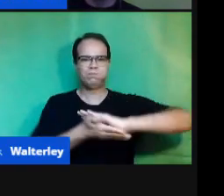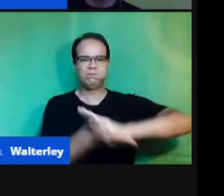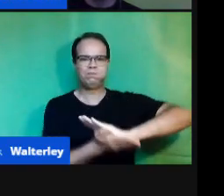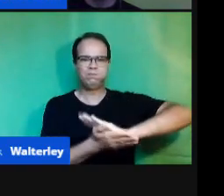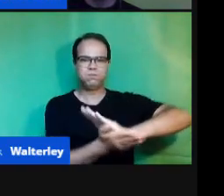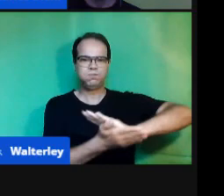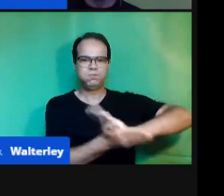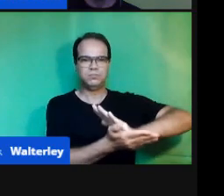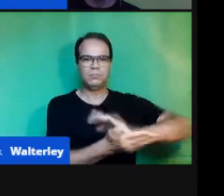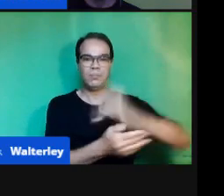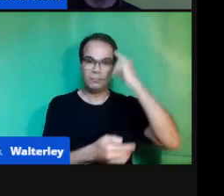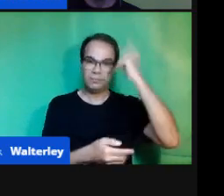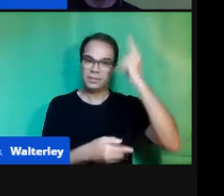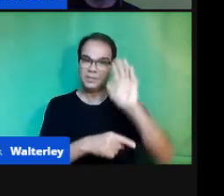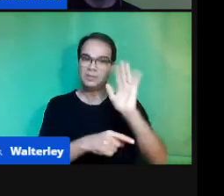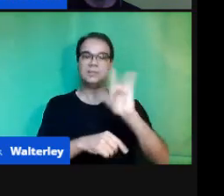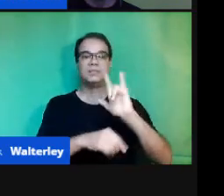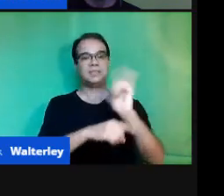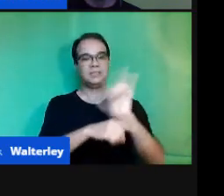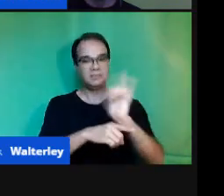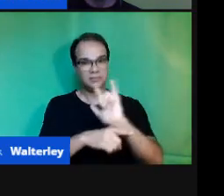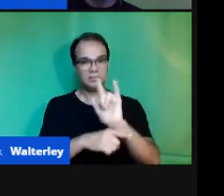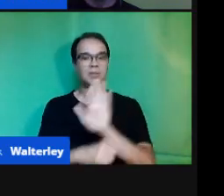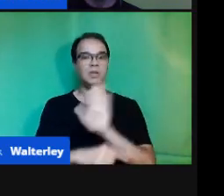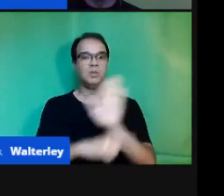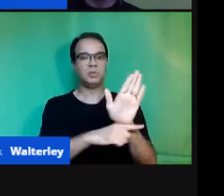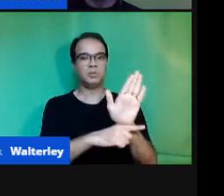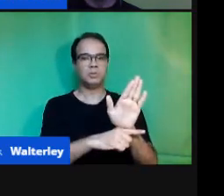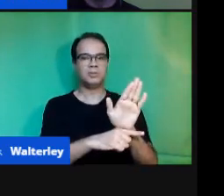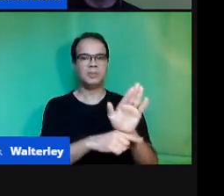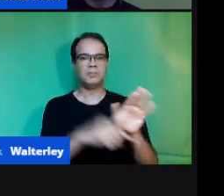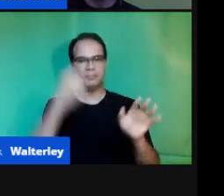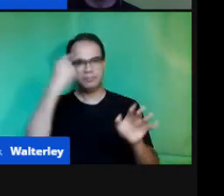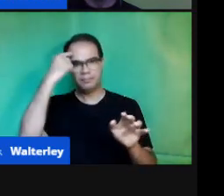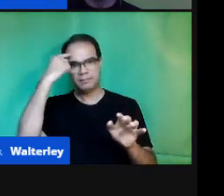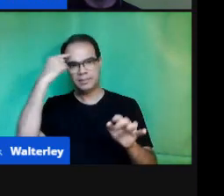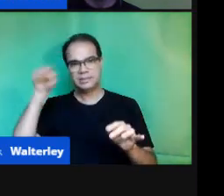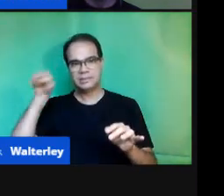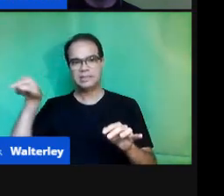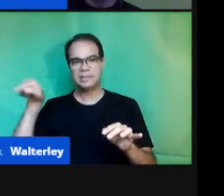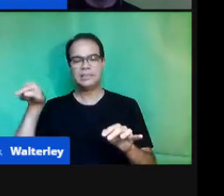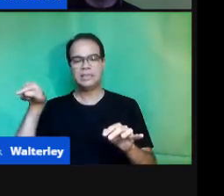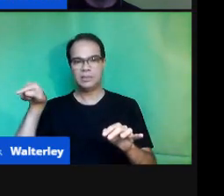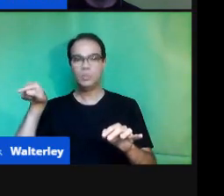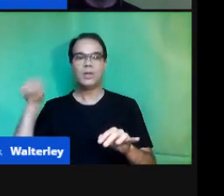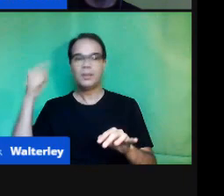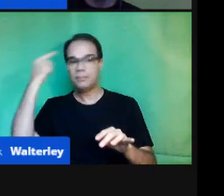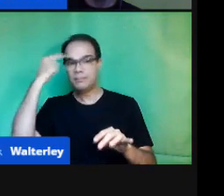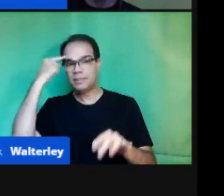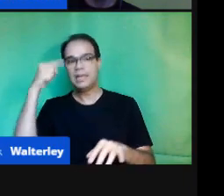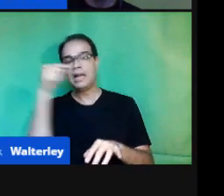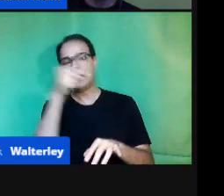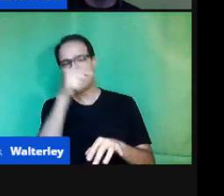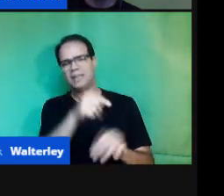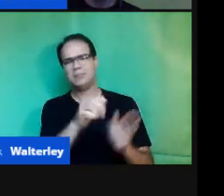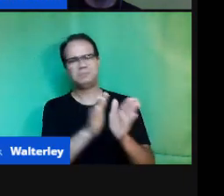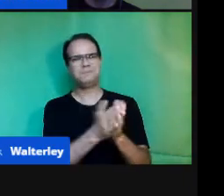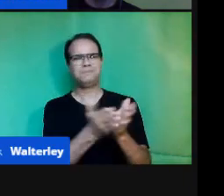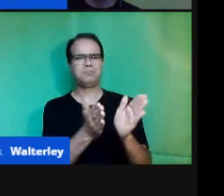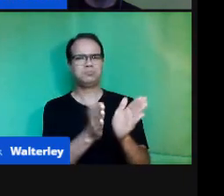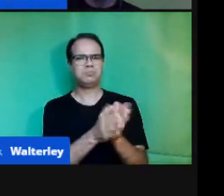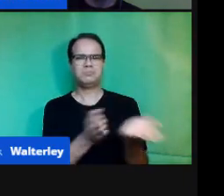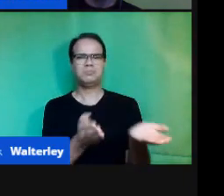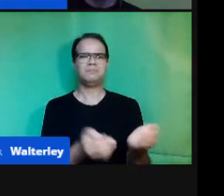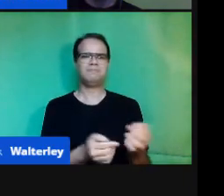social. Filmes também servem para isso. Pensar é o primeiro passo, mas não o único possível. Acho que o filme